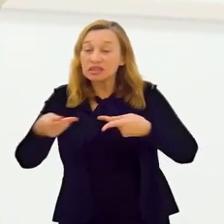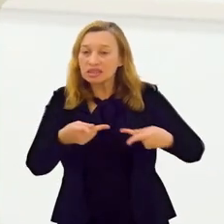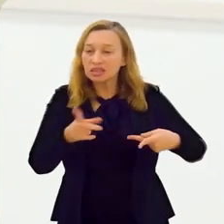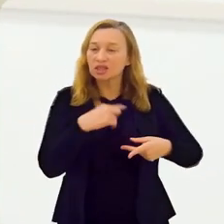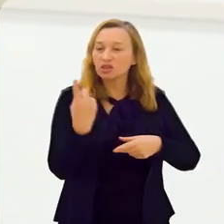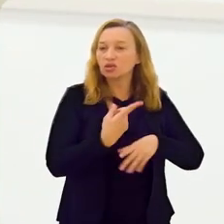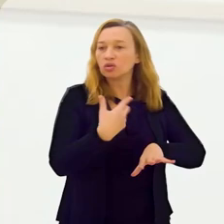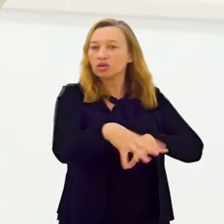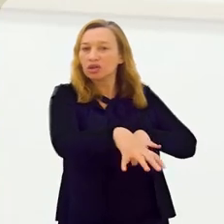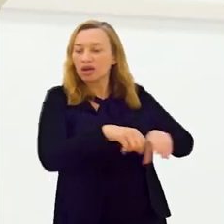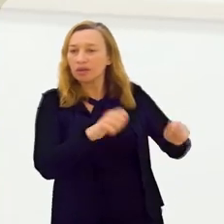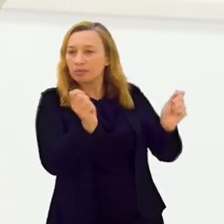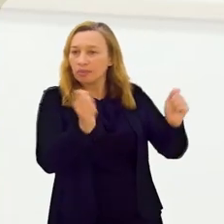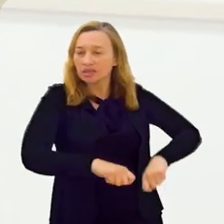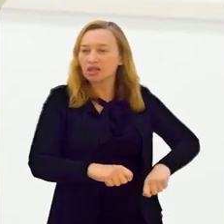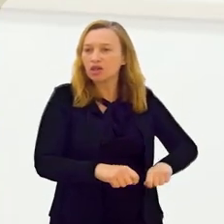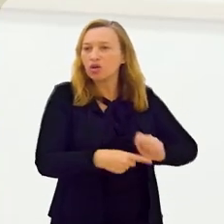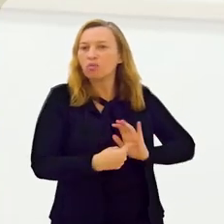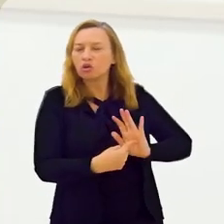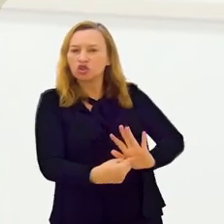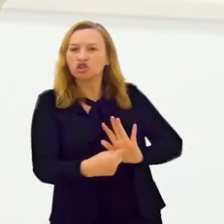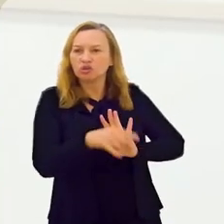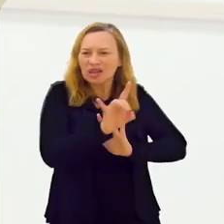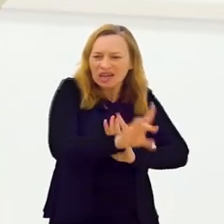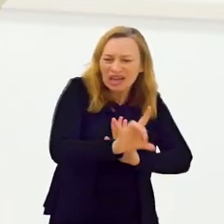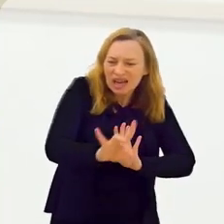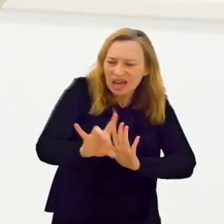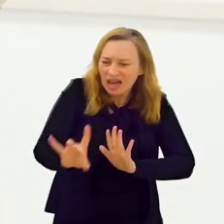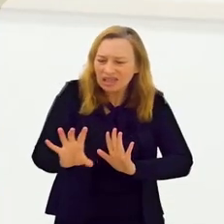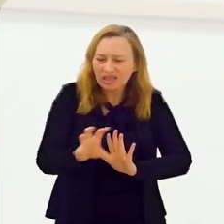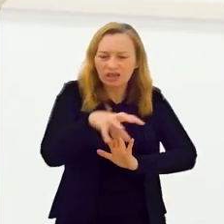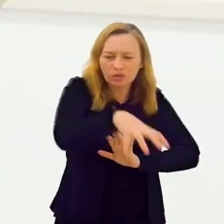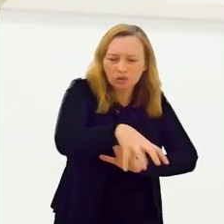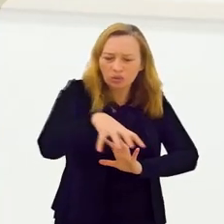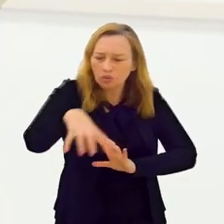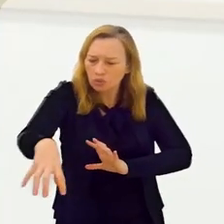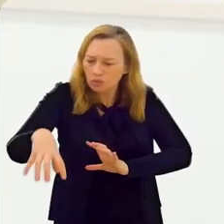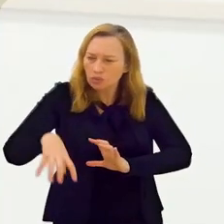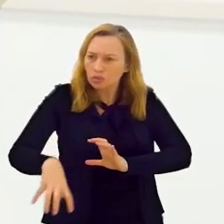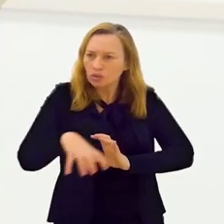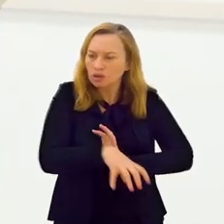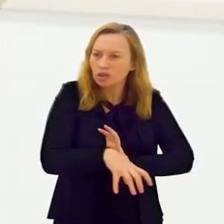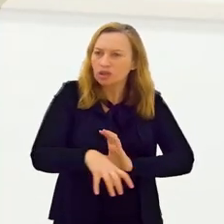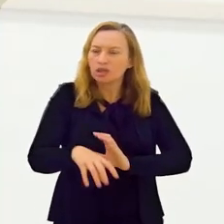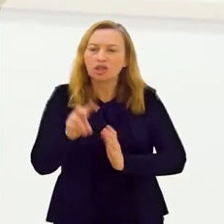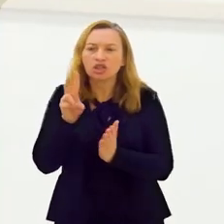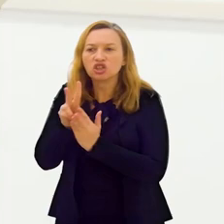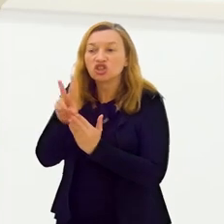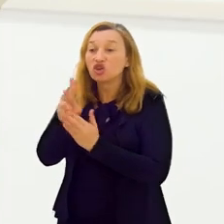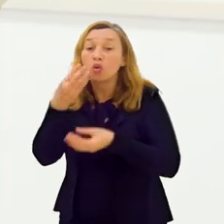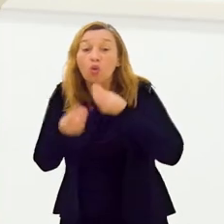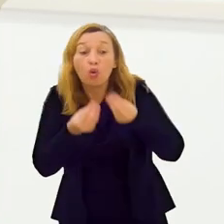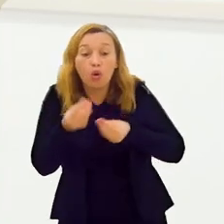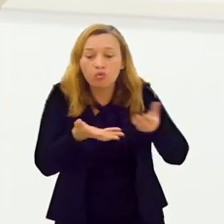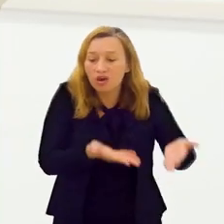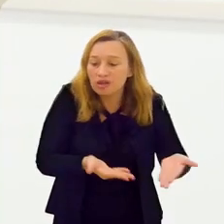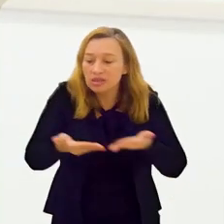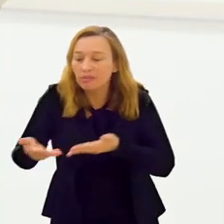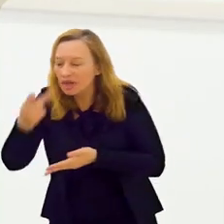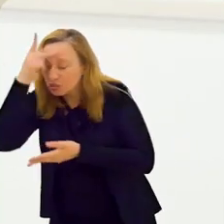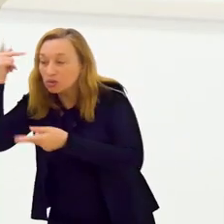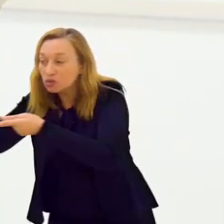estão recebendo visitas e nós capacitamos, mostrando cada comunidade indígena dessa, como eles